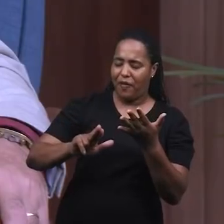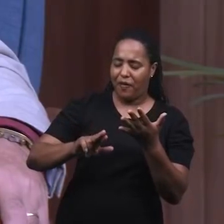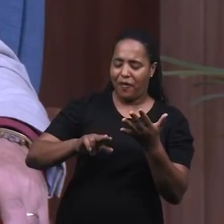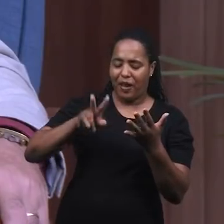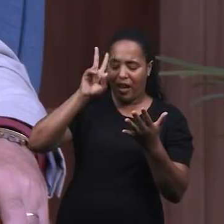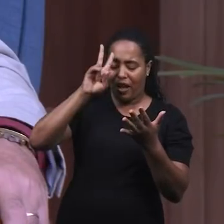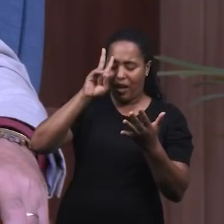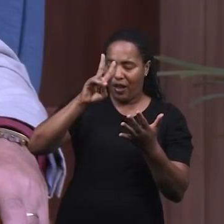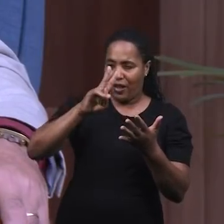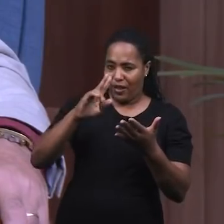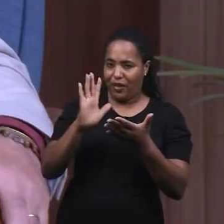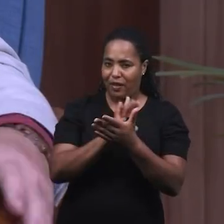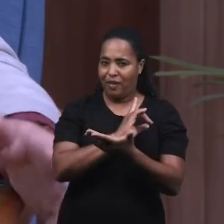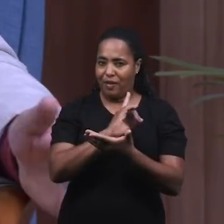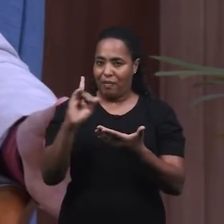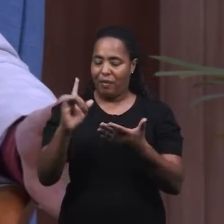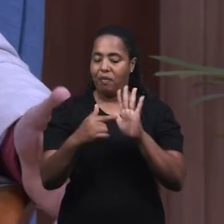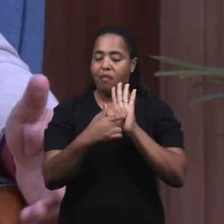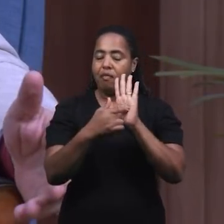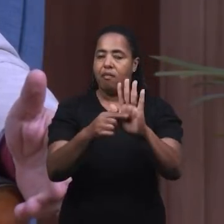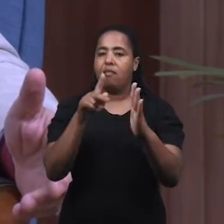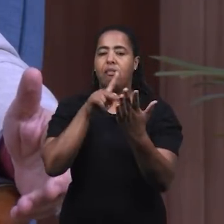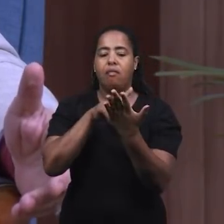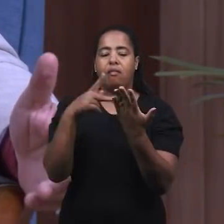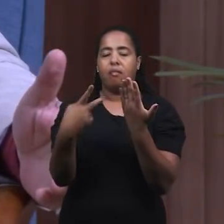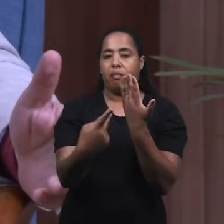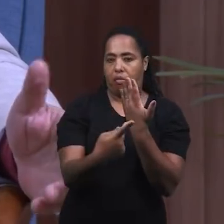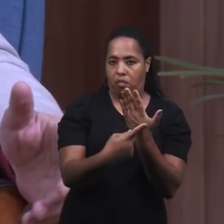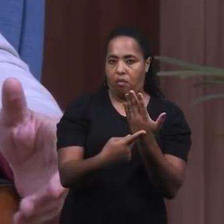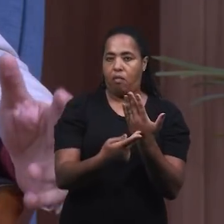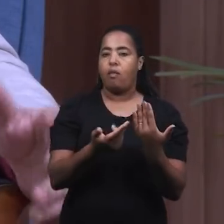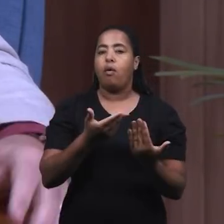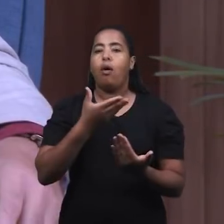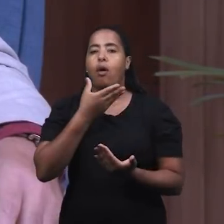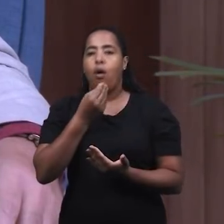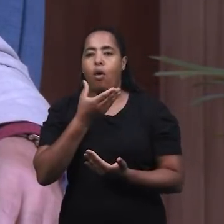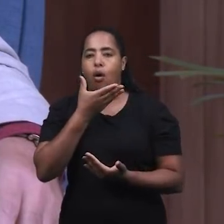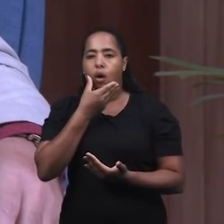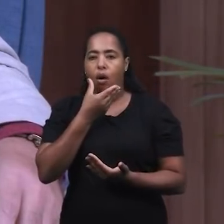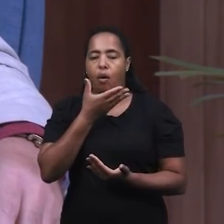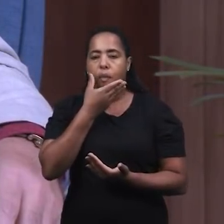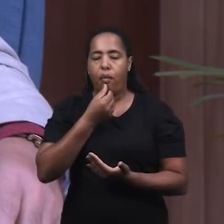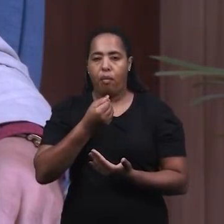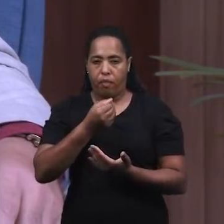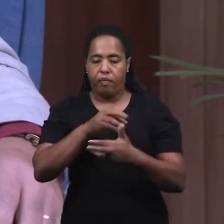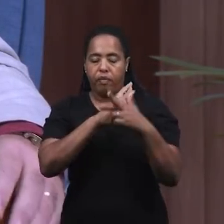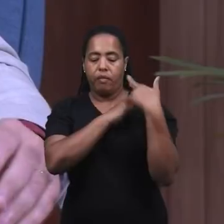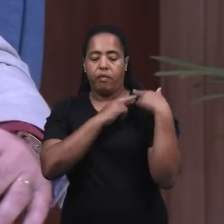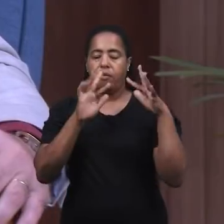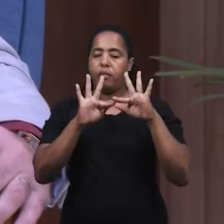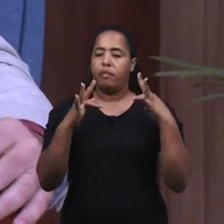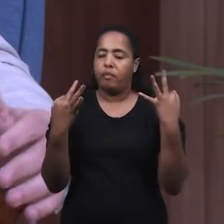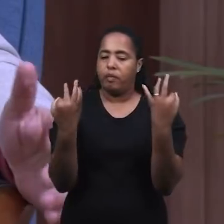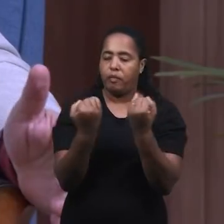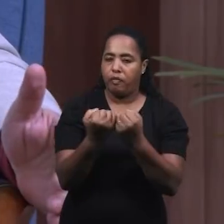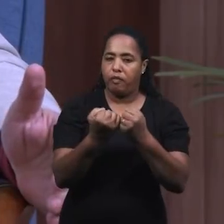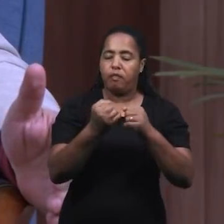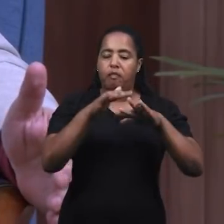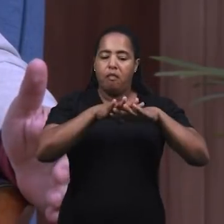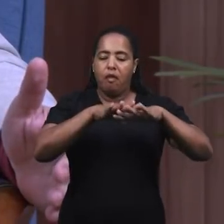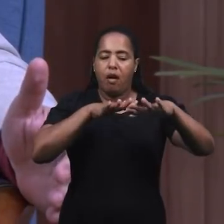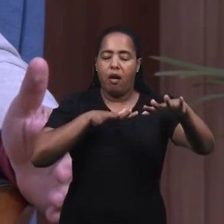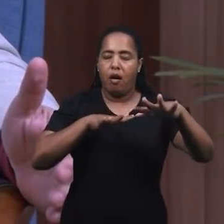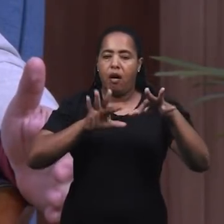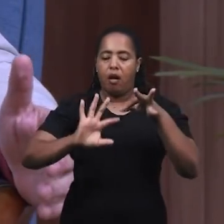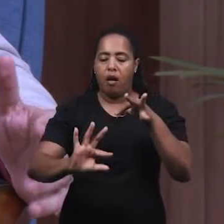uma parábola onde um pai de família, dono de uma vinha, contrata trabalhadores ao longo de todo o dia